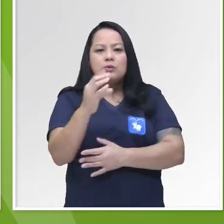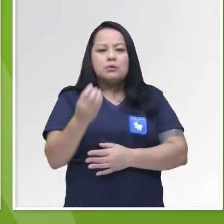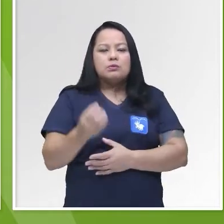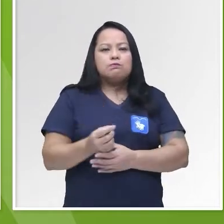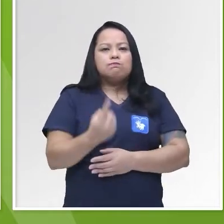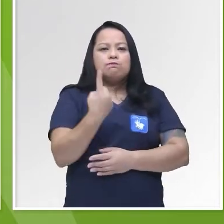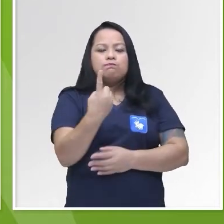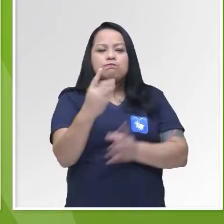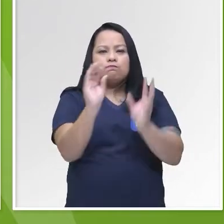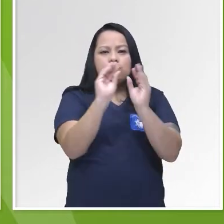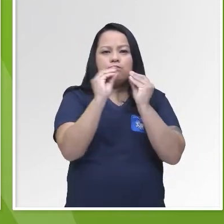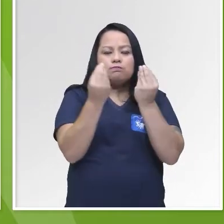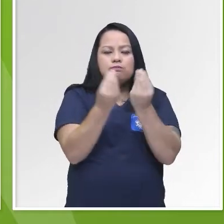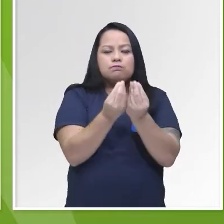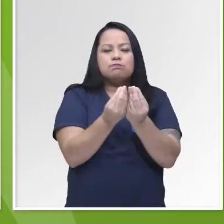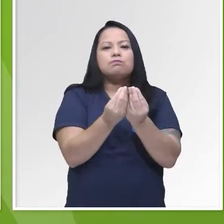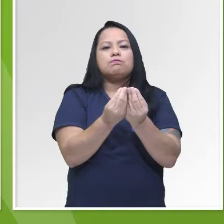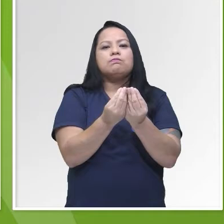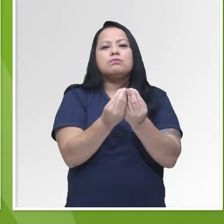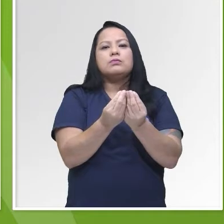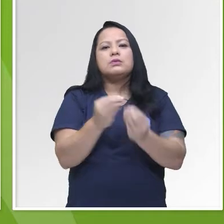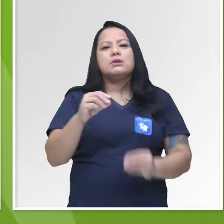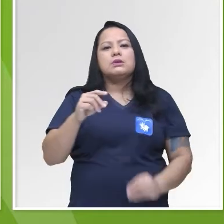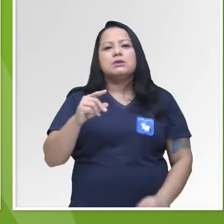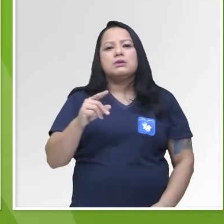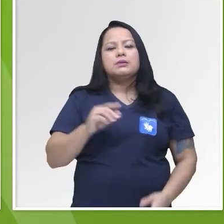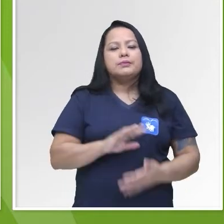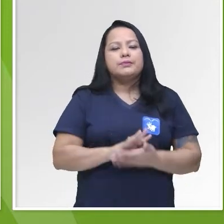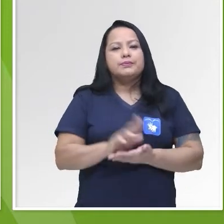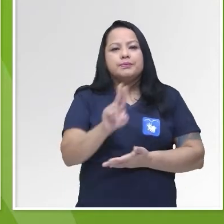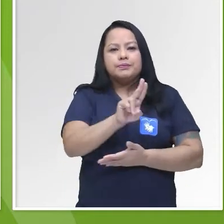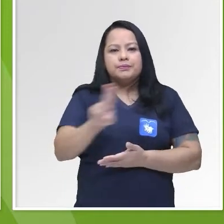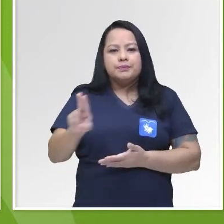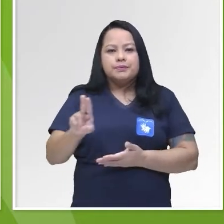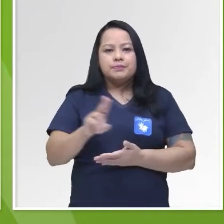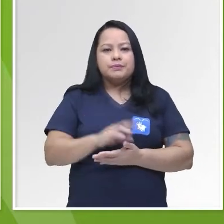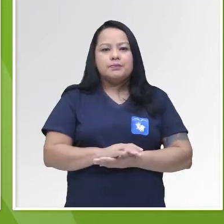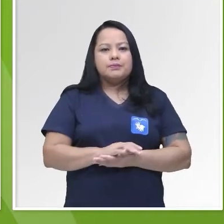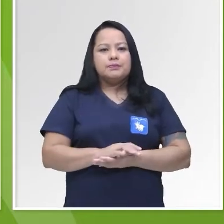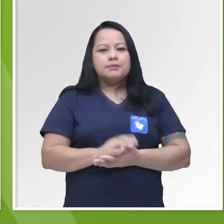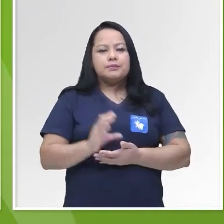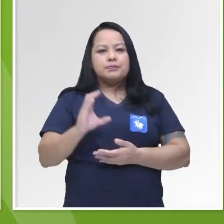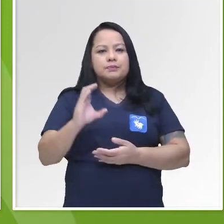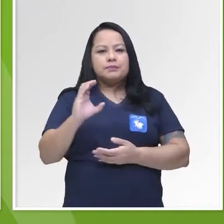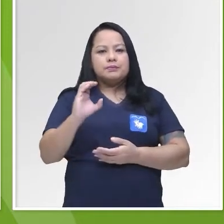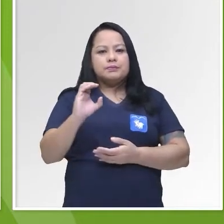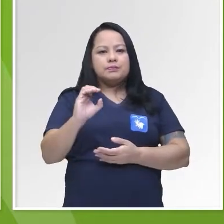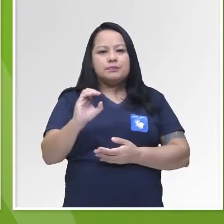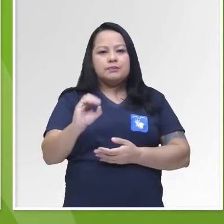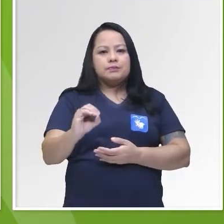um único produto, né? Que é o óxido